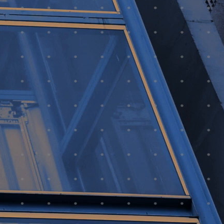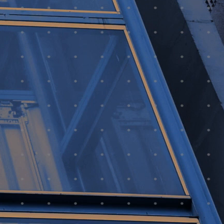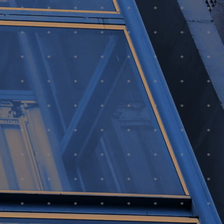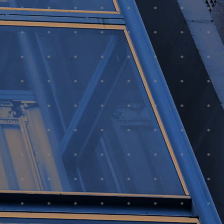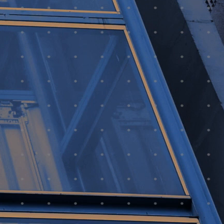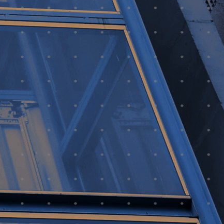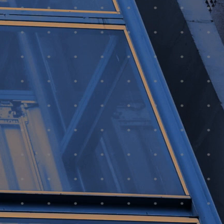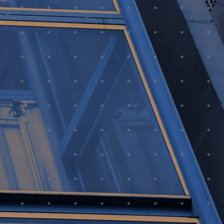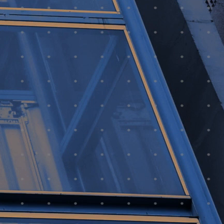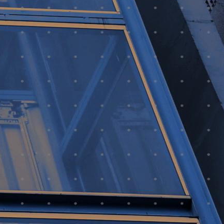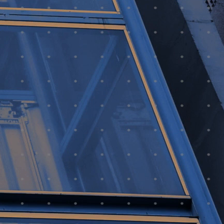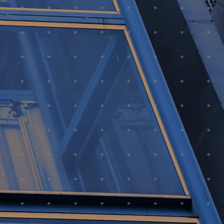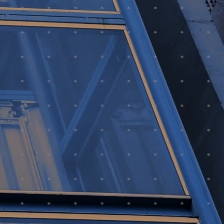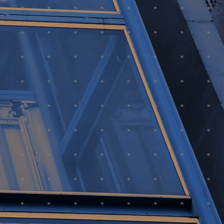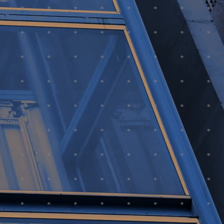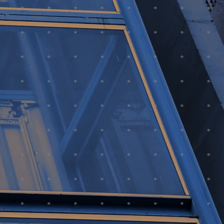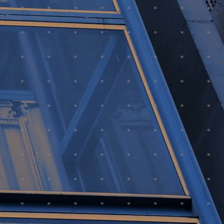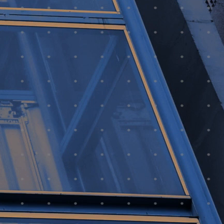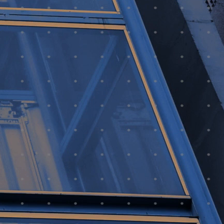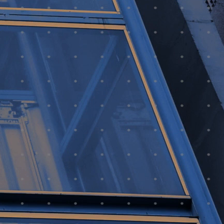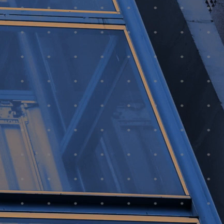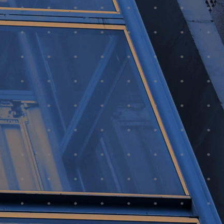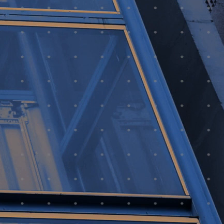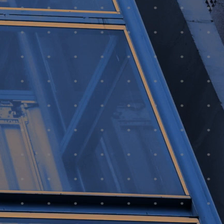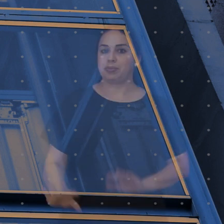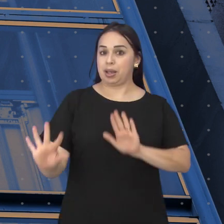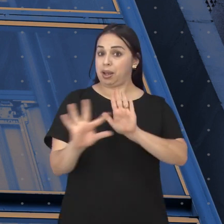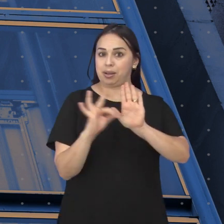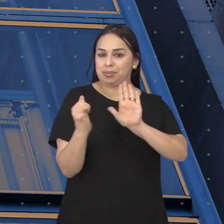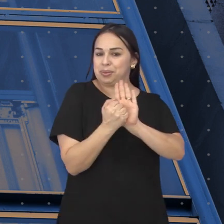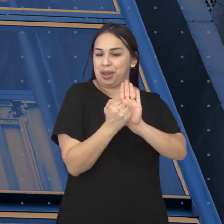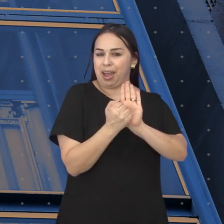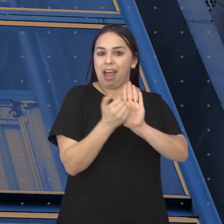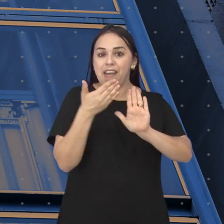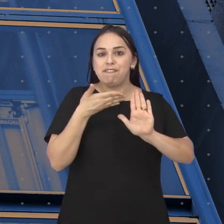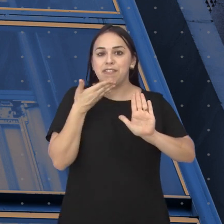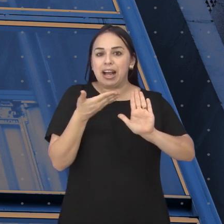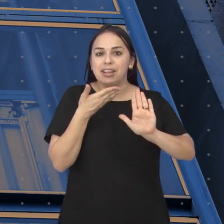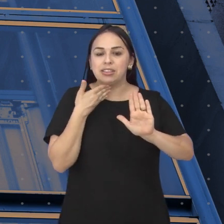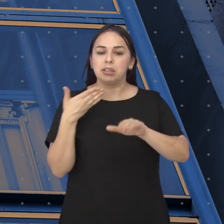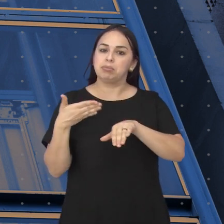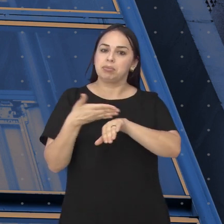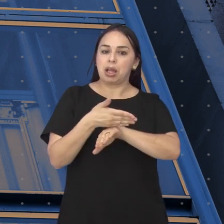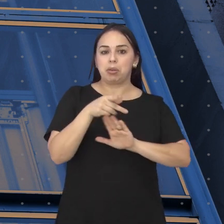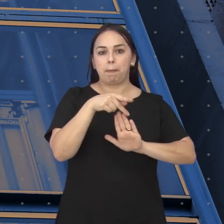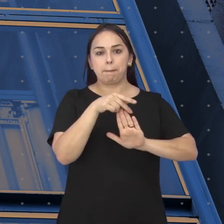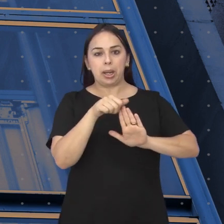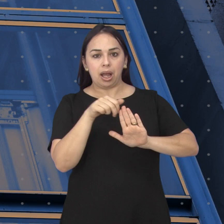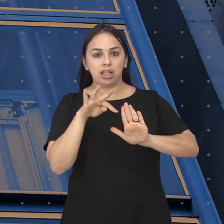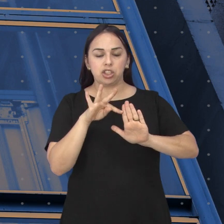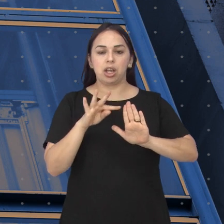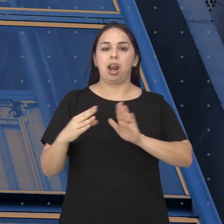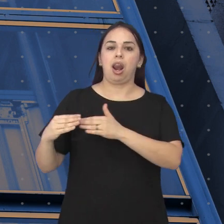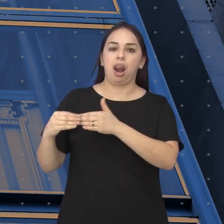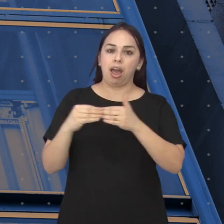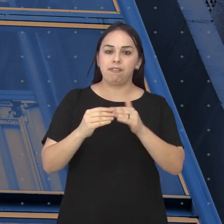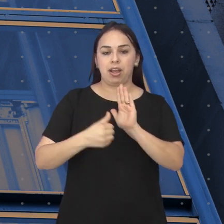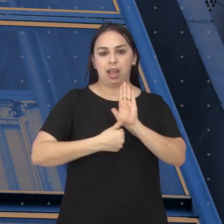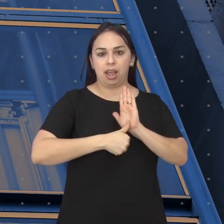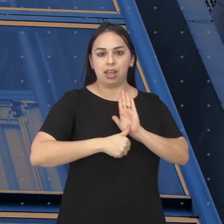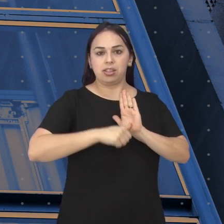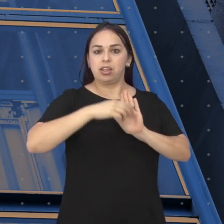operador logístico e porteiro. Para se candidatar é fácil, é só comparecer ao PAT, levando